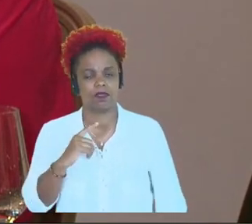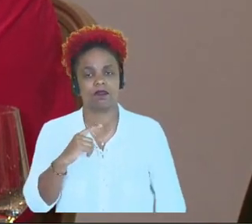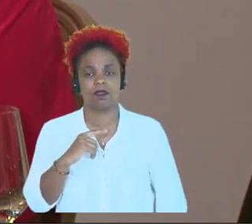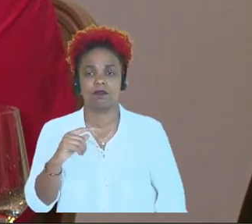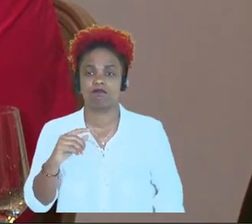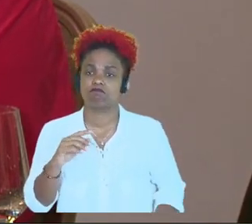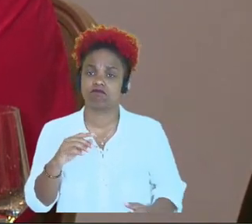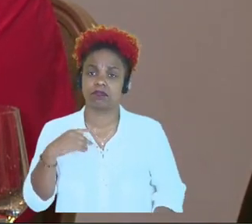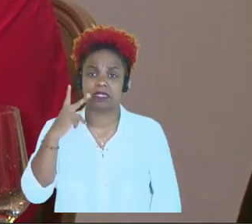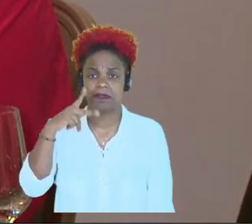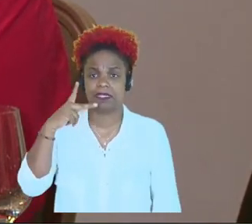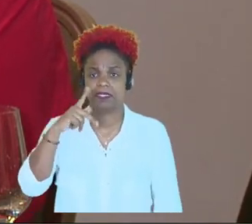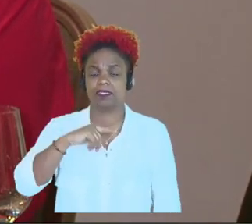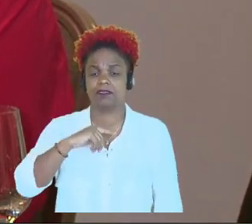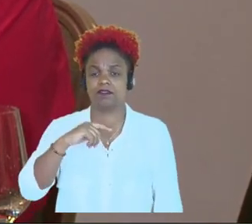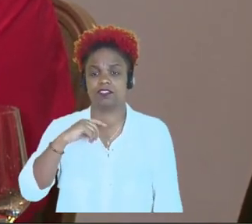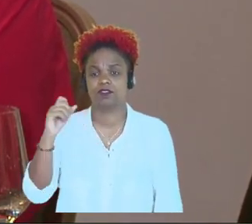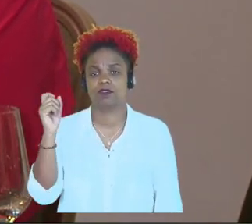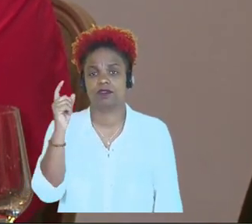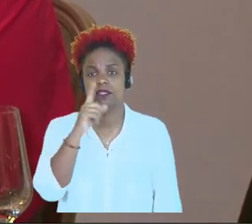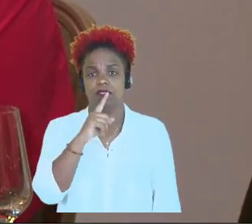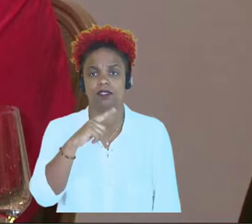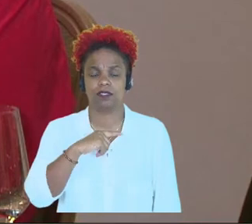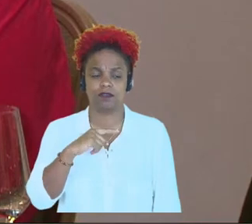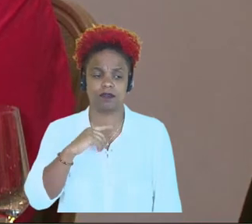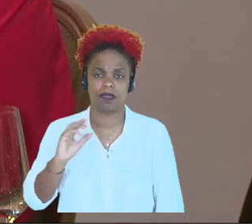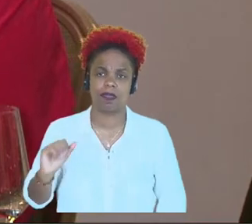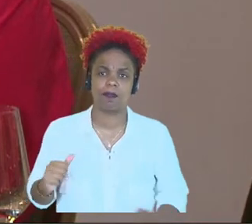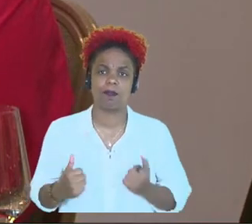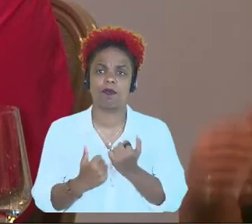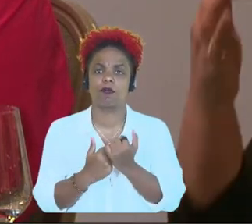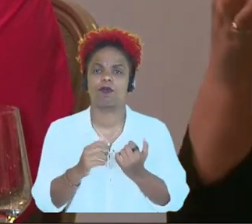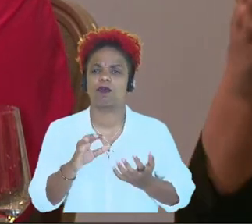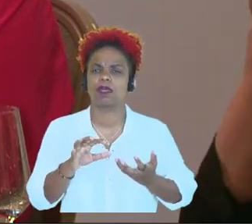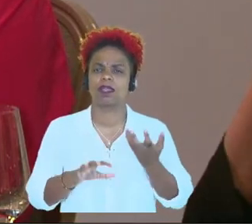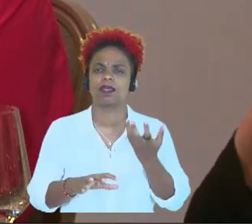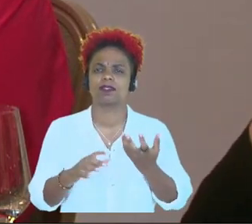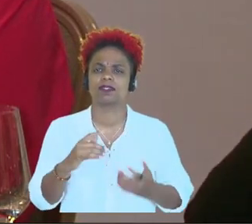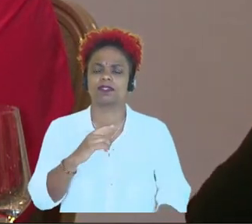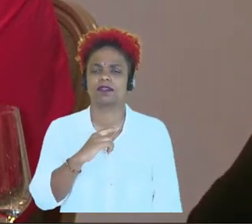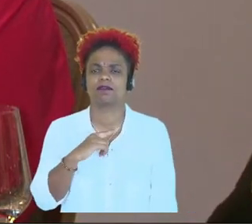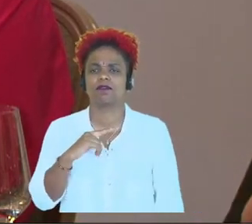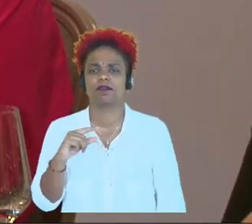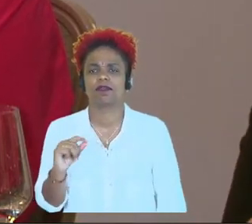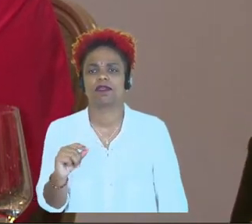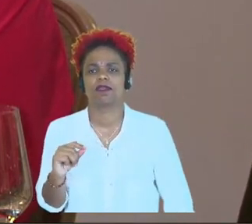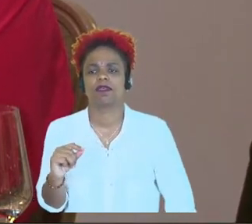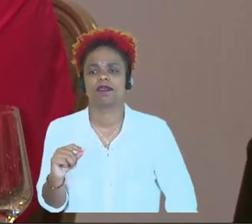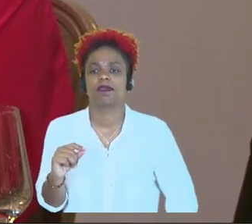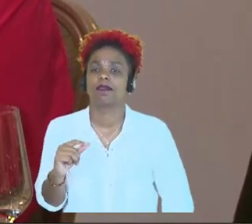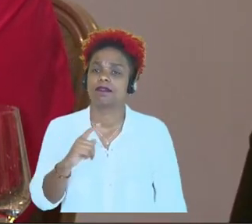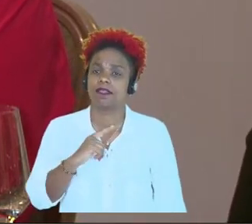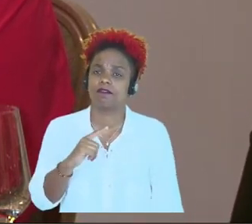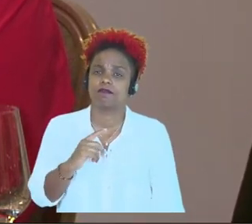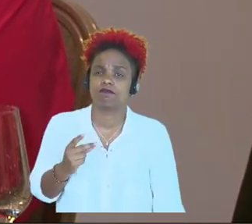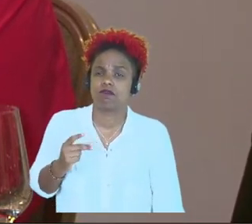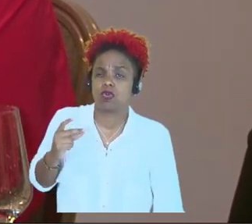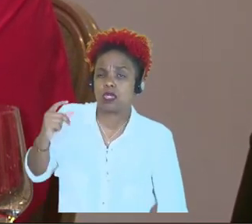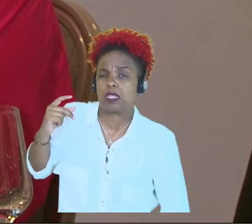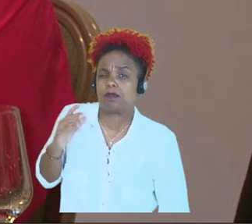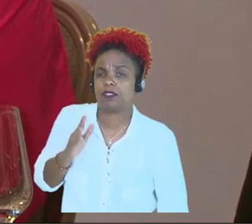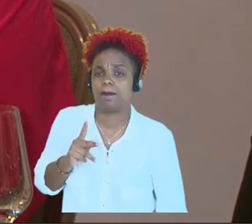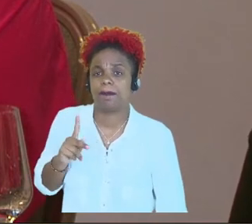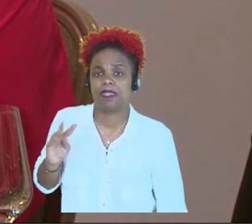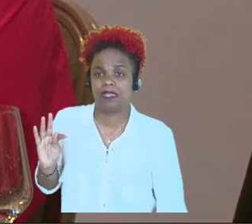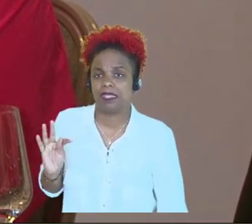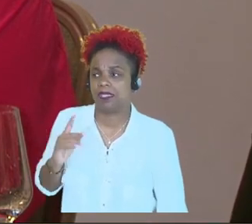parlamentares e, portanto, uma maior dificuldade de construir base de apoio no Congresso, é a reforma trabalhista. É algo que está sendo falado há muito tempo já pelo PT,